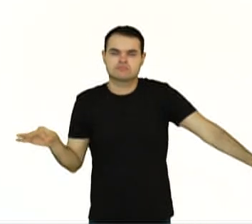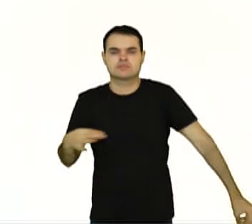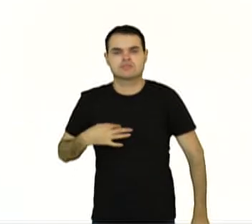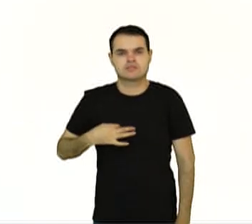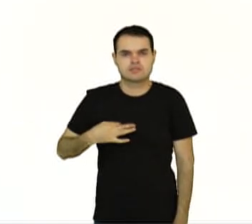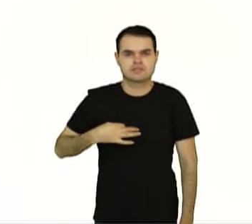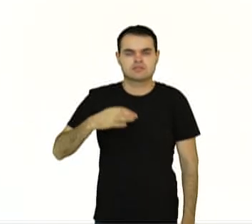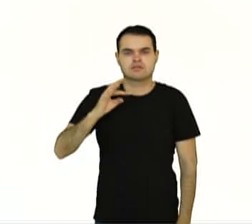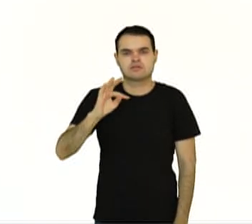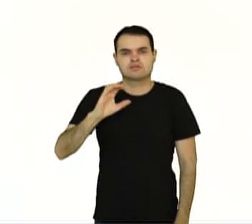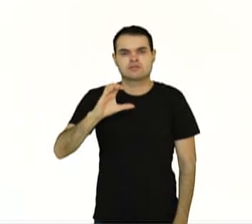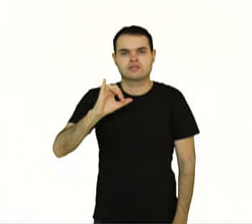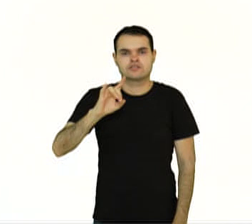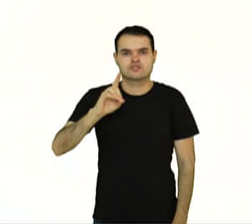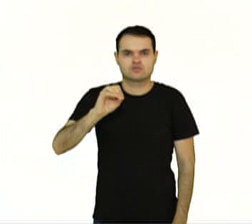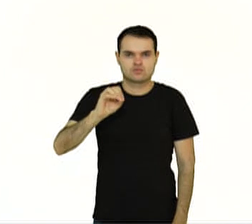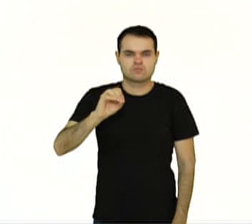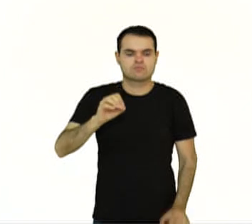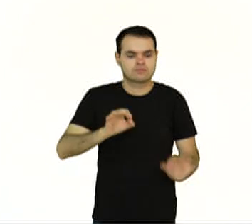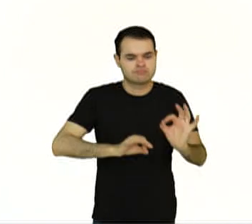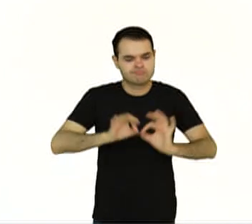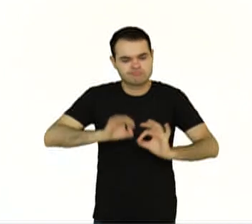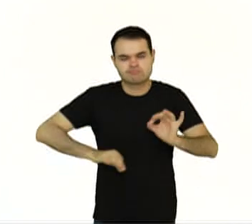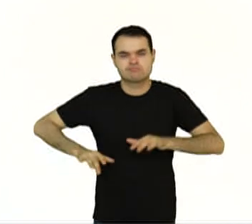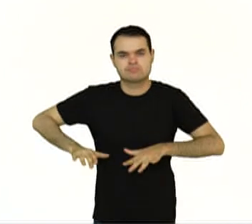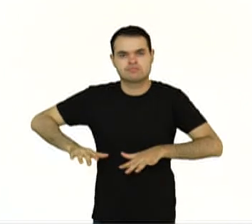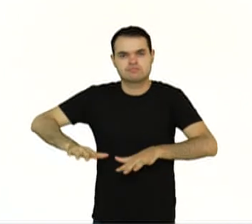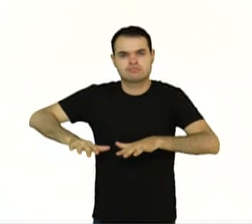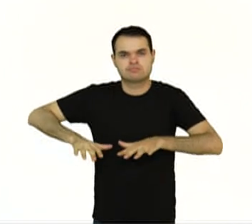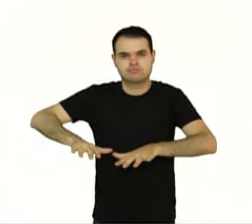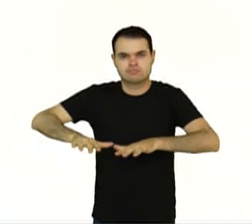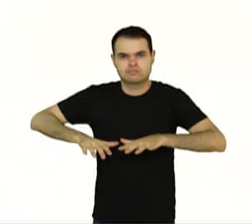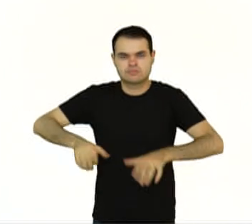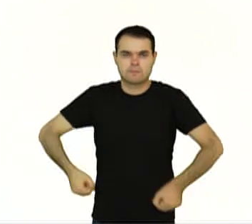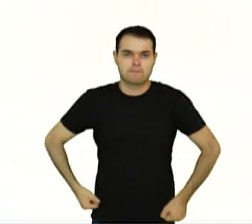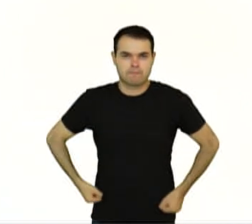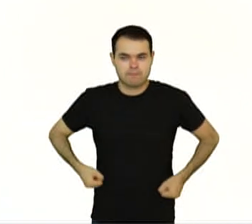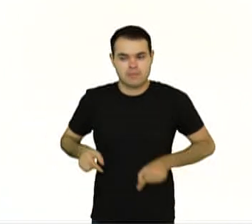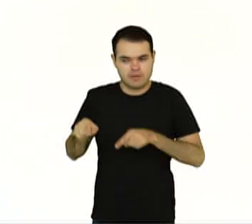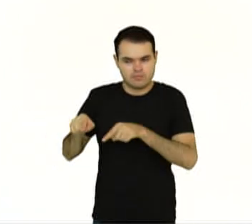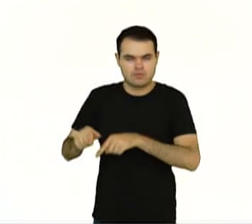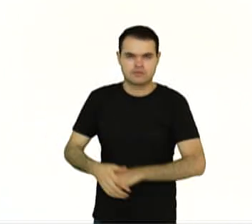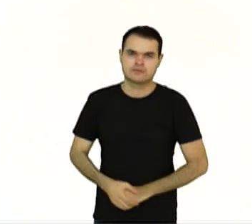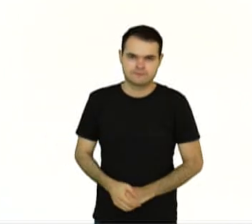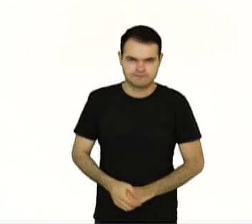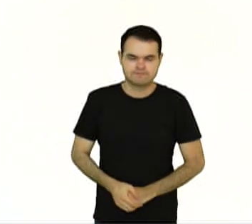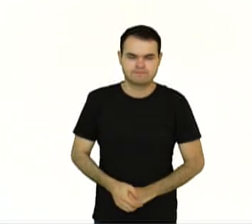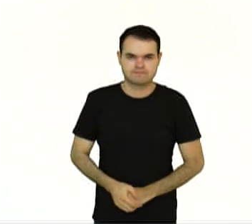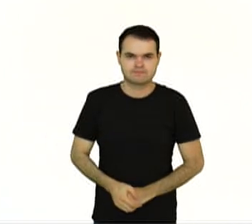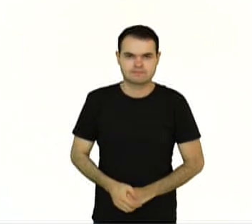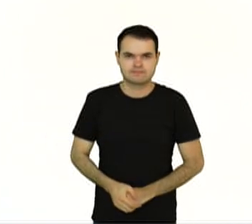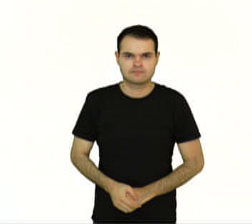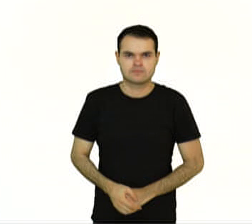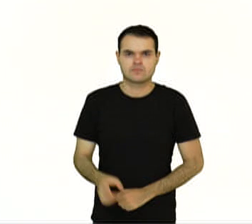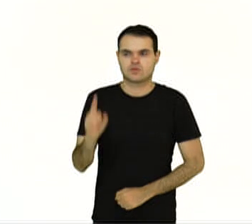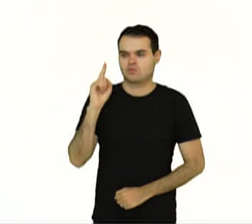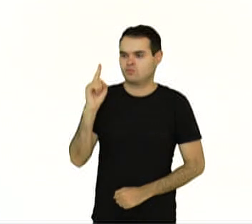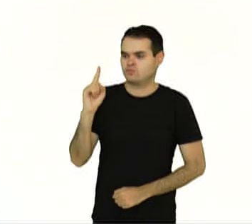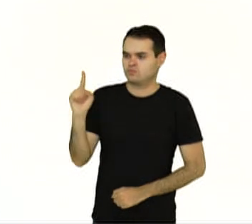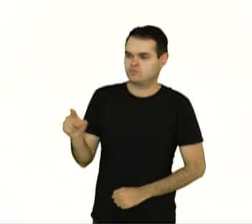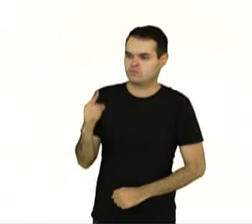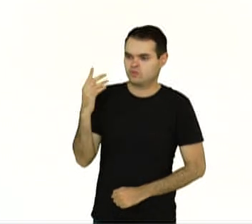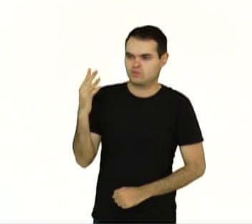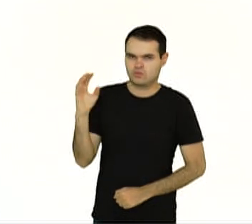vou utilizar para confeccionar essas bermudas, tá? Então, eu vou pegar aquele